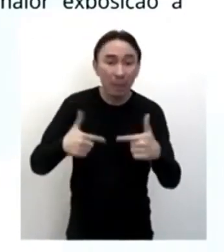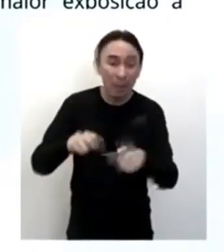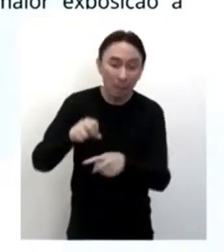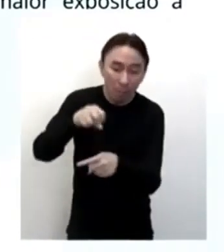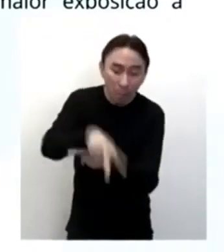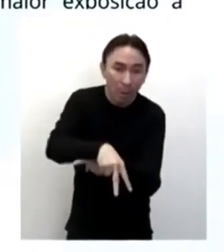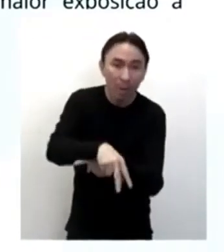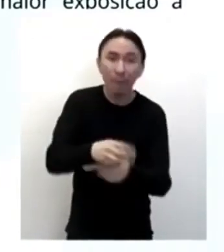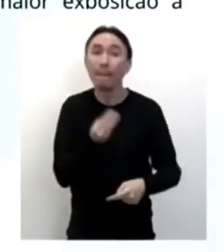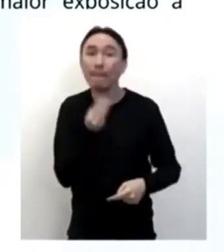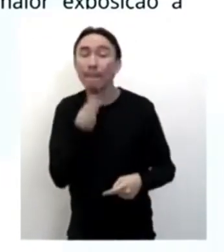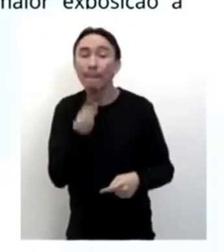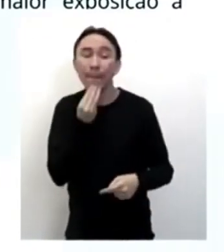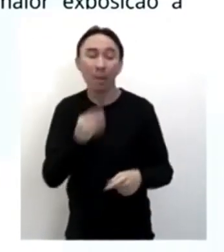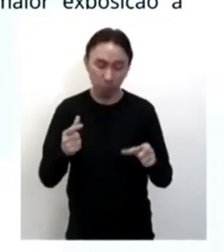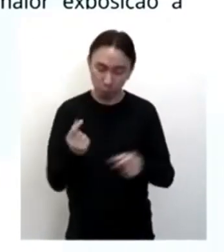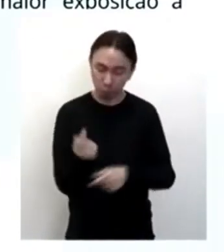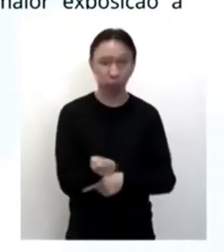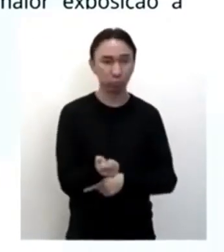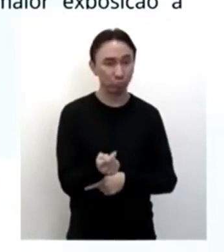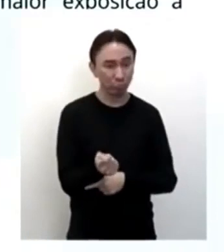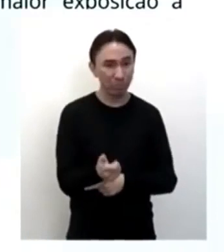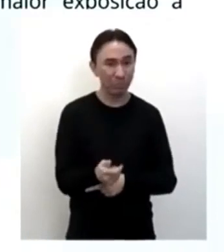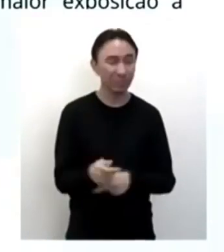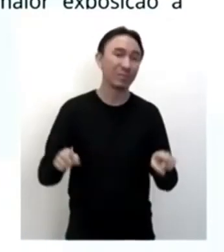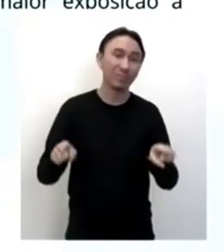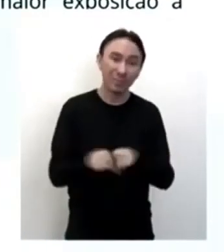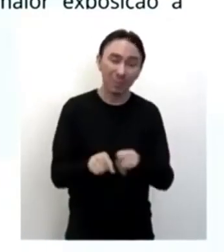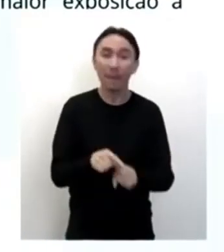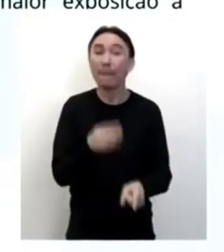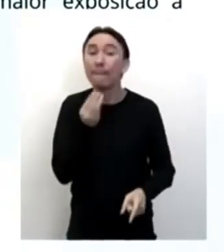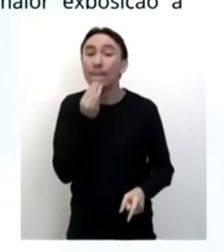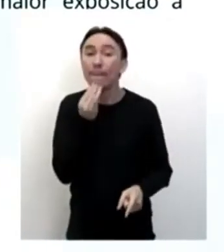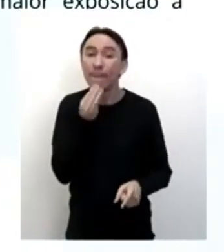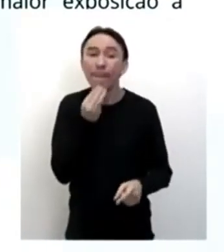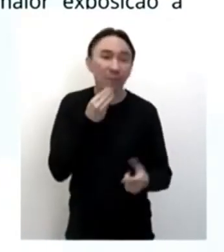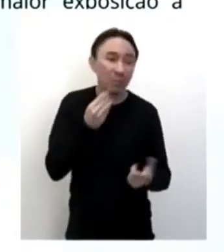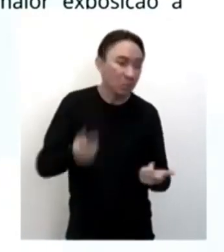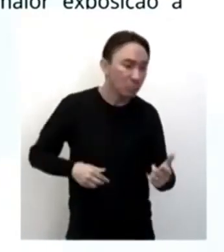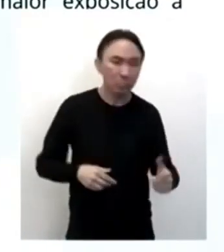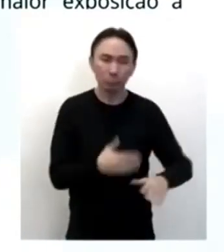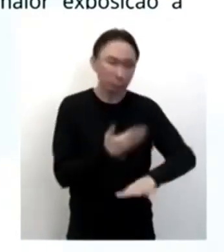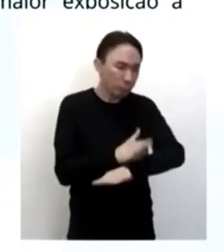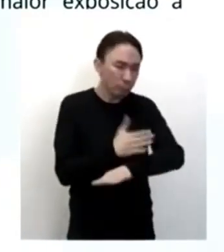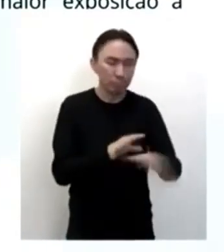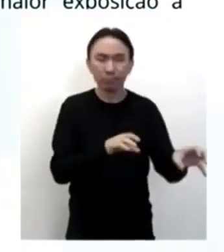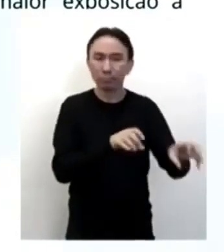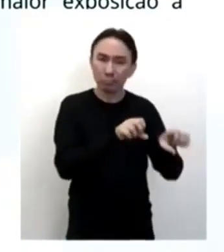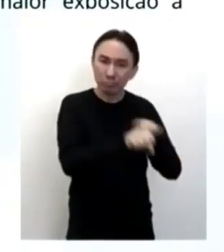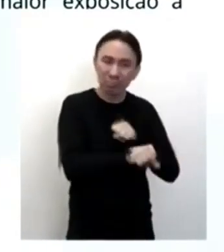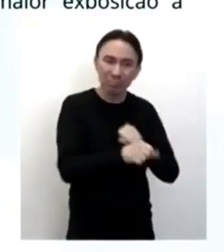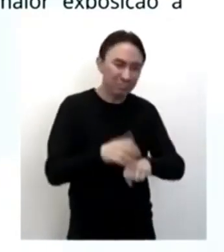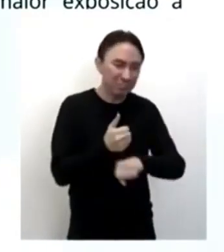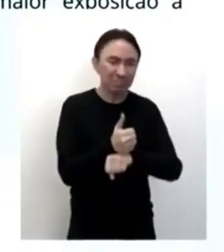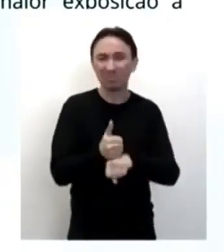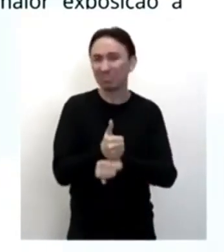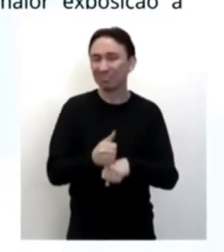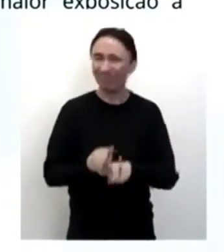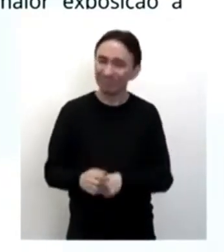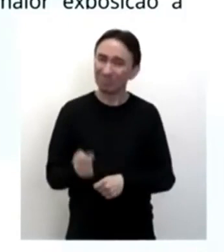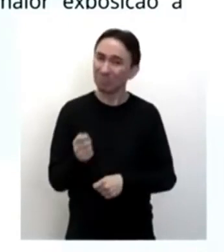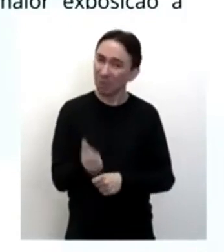o emprego com carteira registrada, menos oportunidades de profissionalização, maior exposição à violência, à